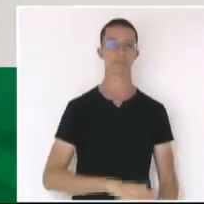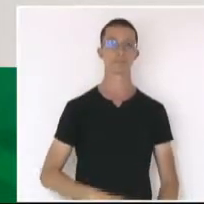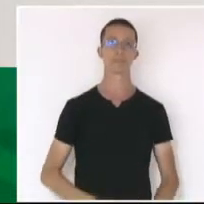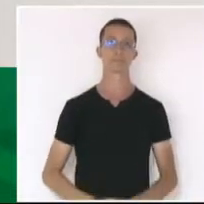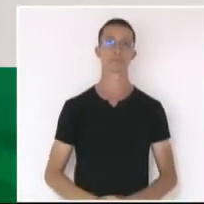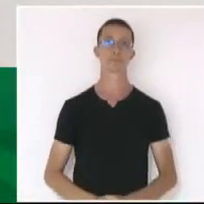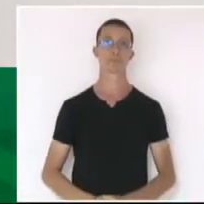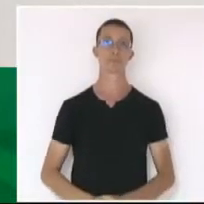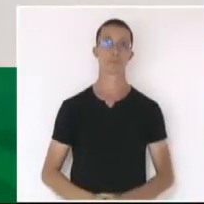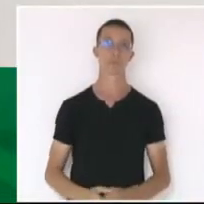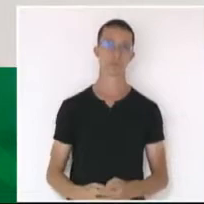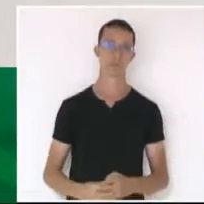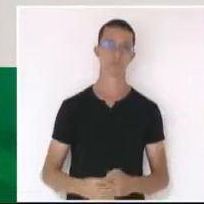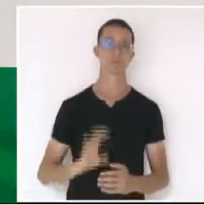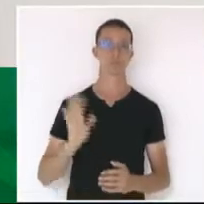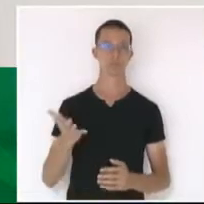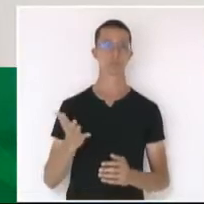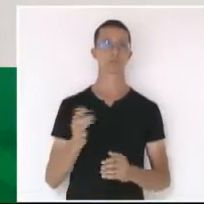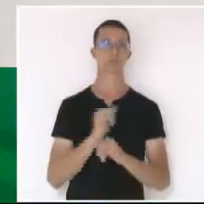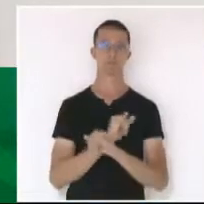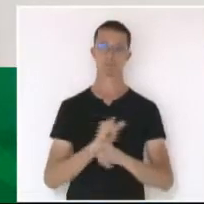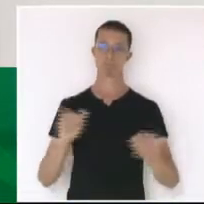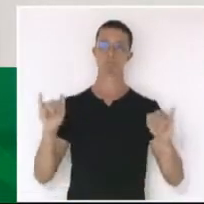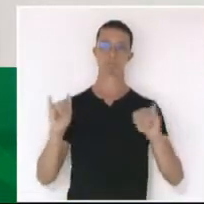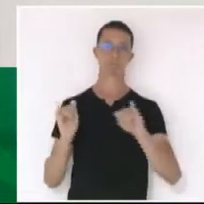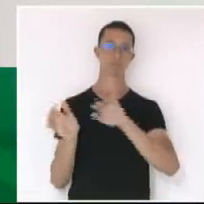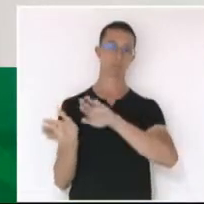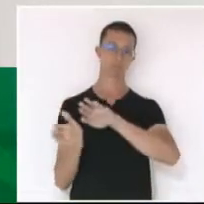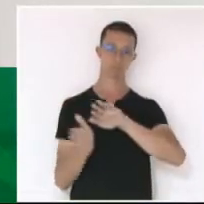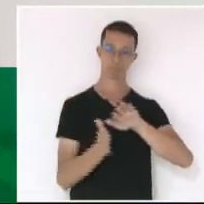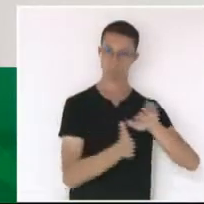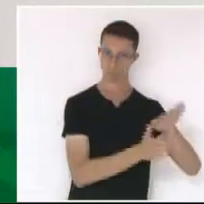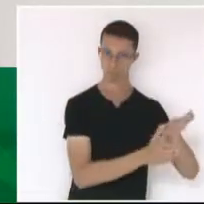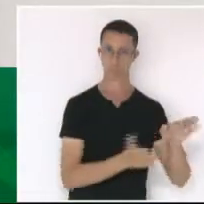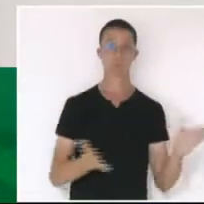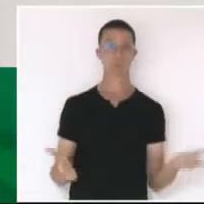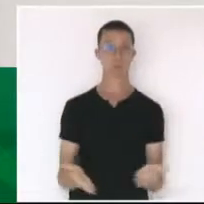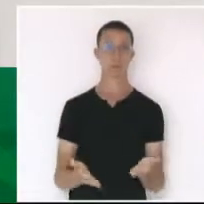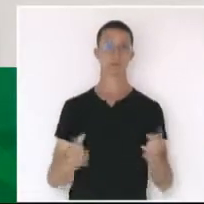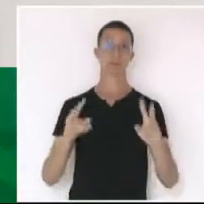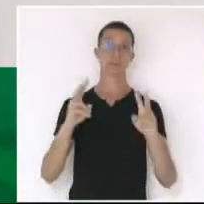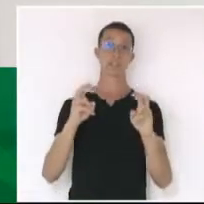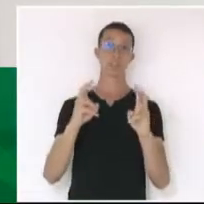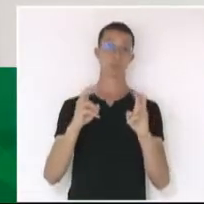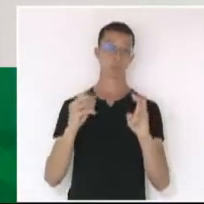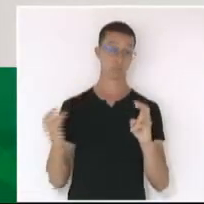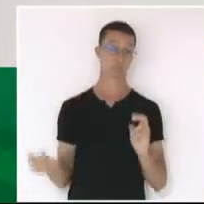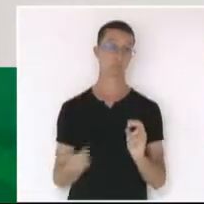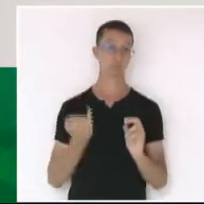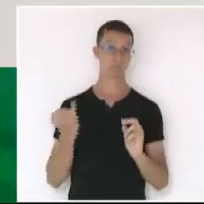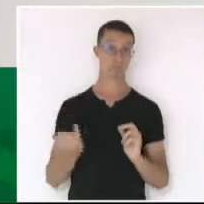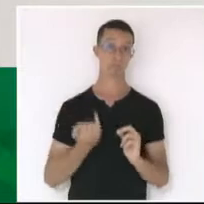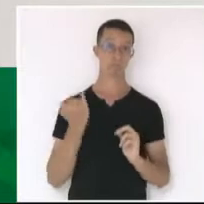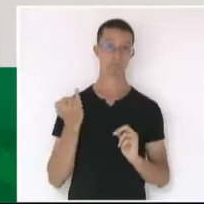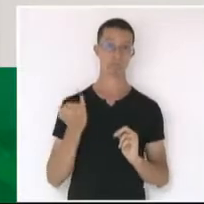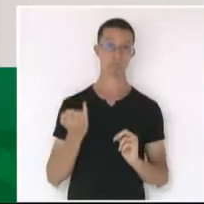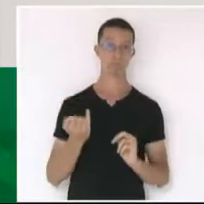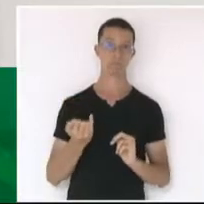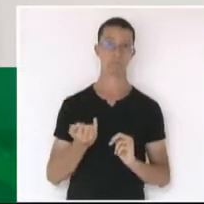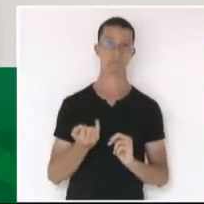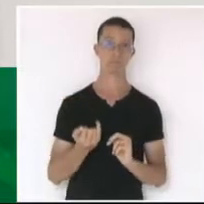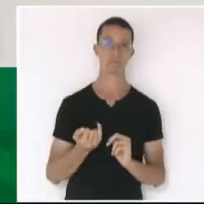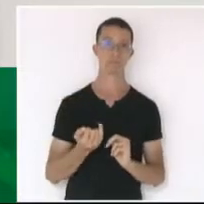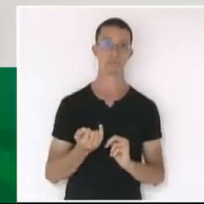registro com muito prazer que eu muito orgulho eu queria tratar de um assunto agora importante é